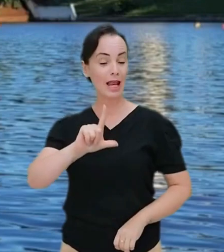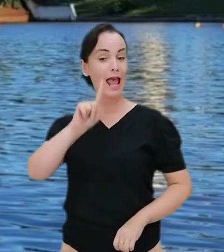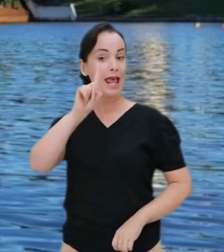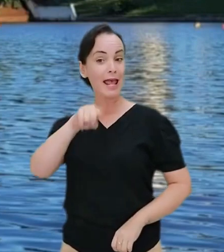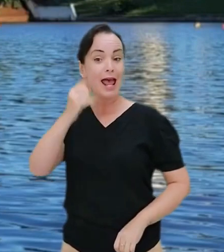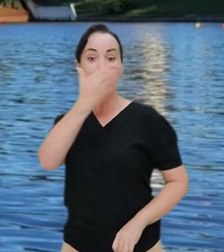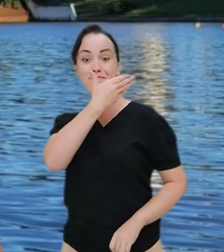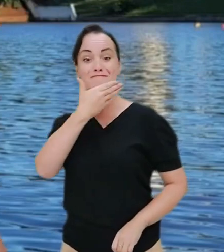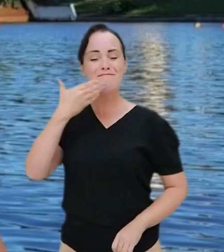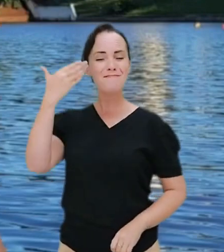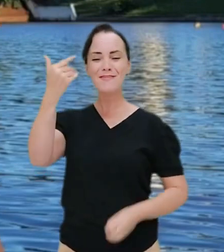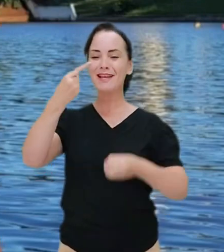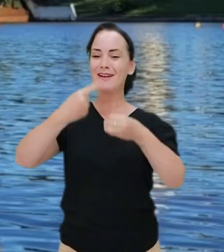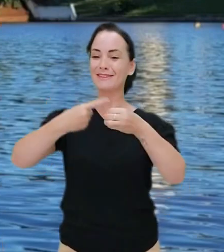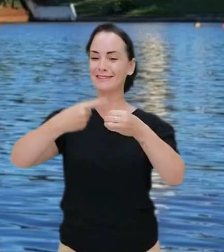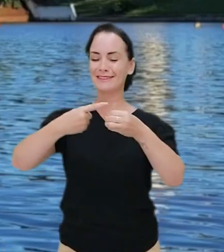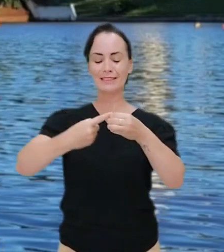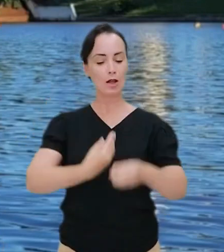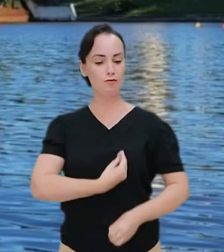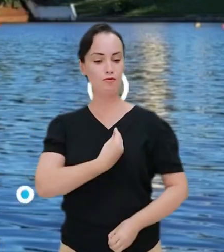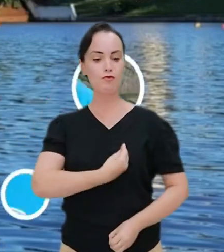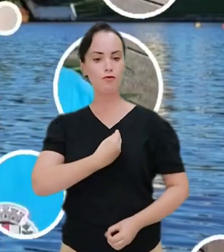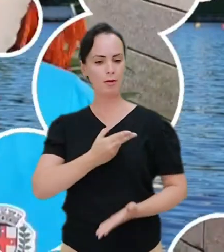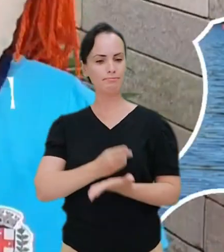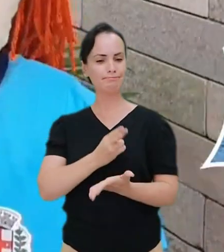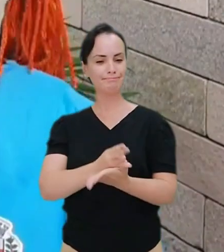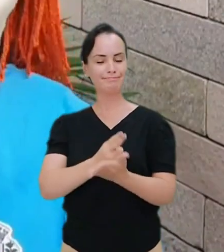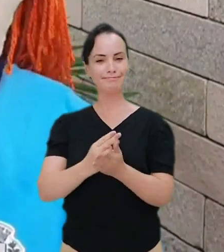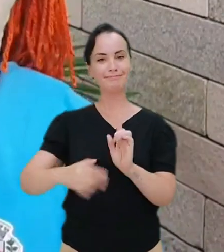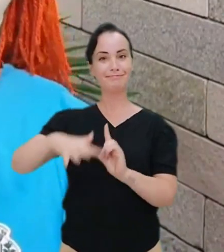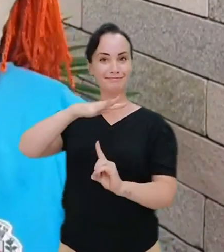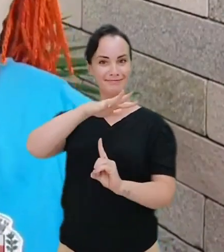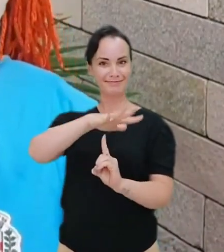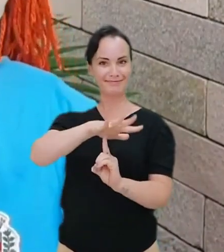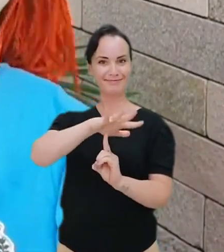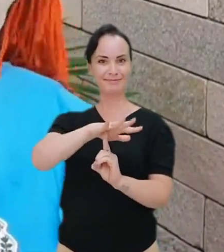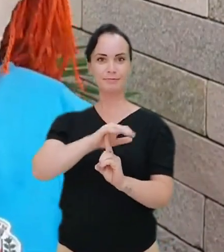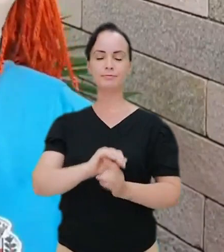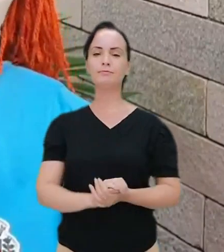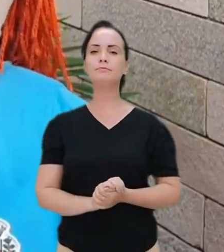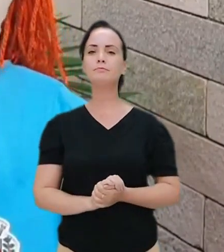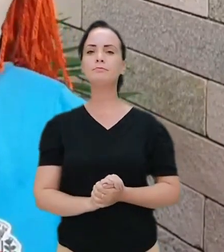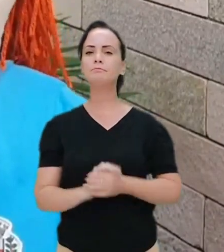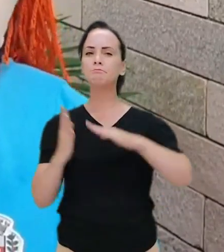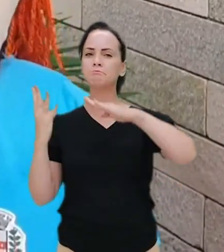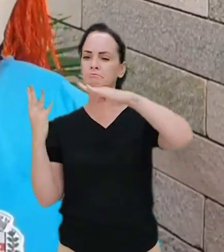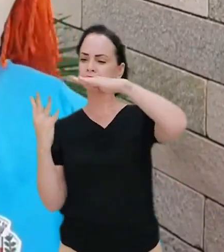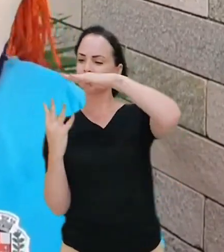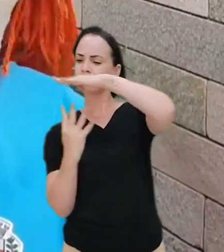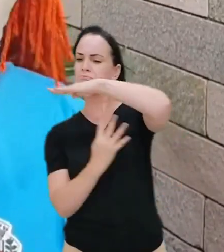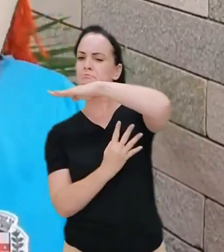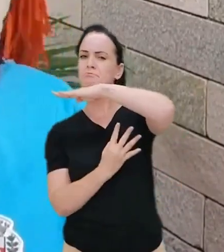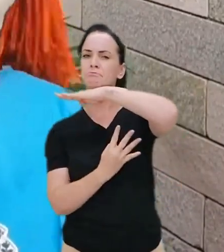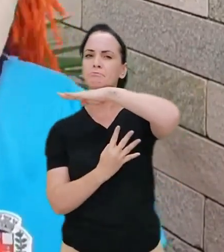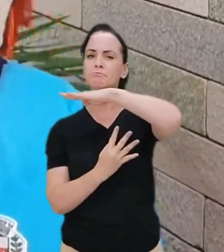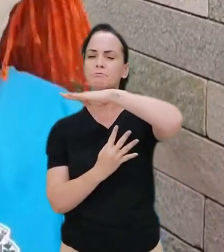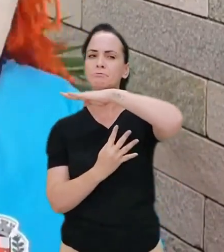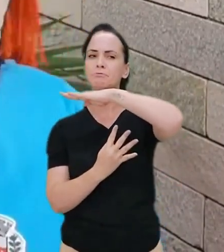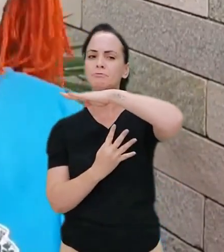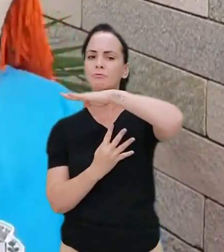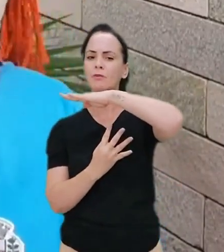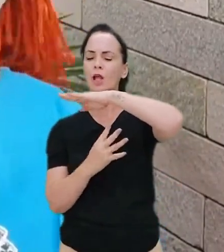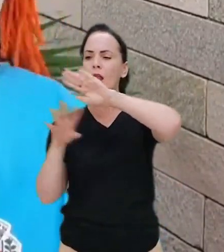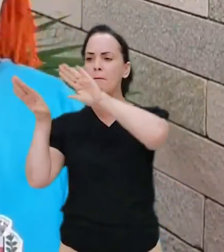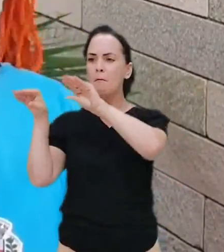melhores cidades para se viver no estado do Paraná. Teacher, migrante é quem muda dentro